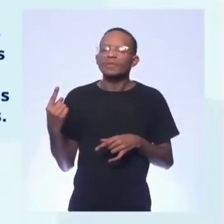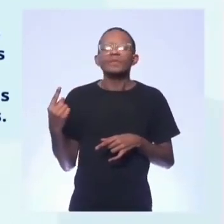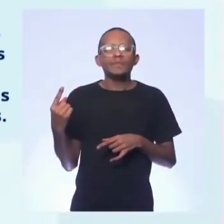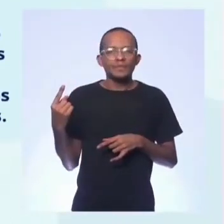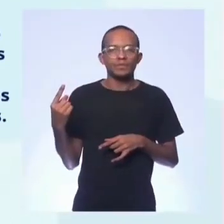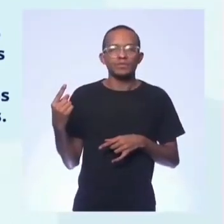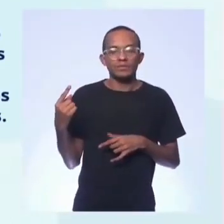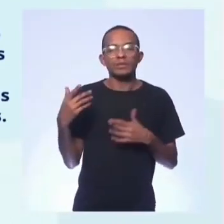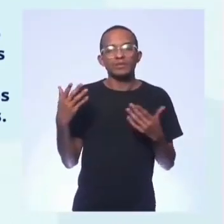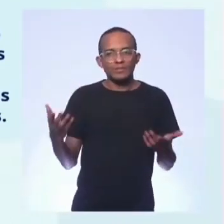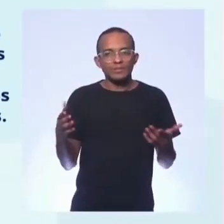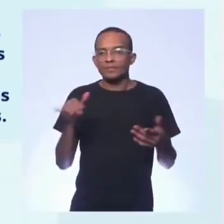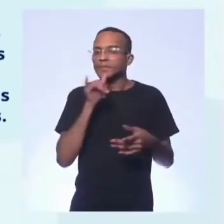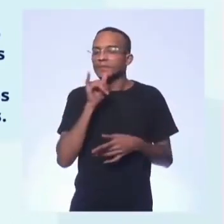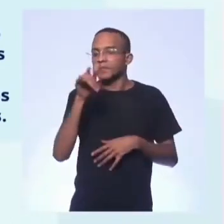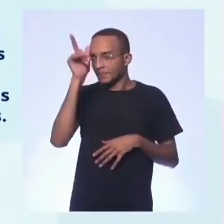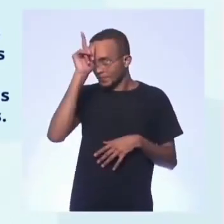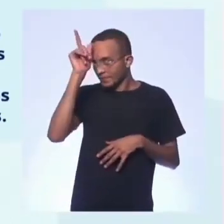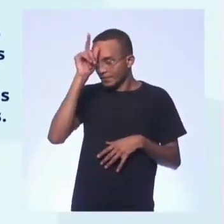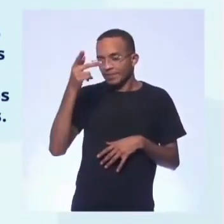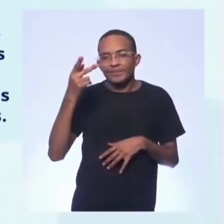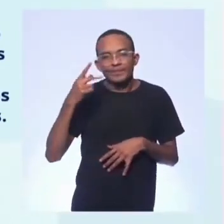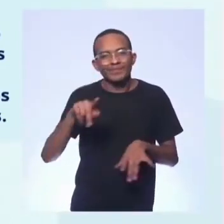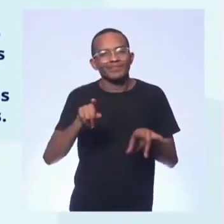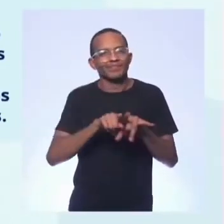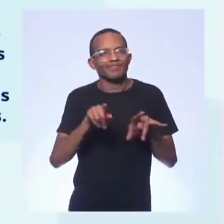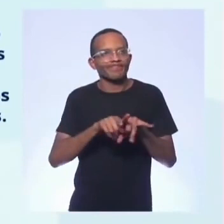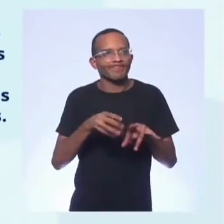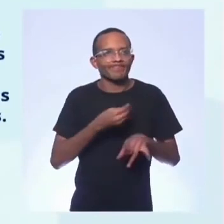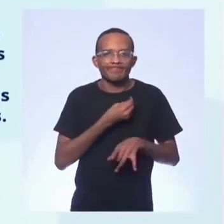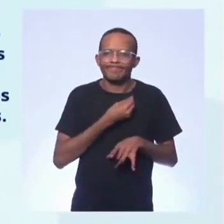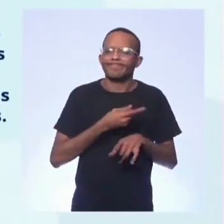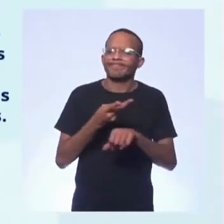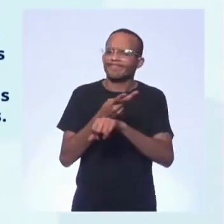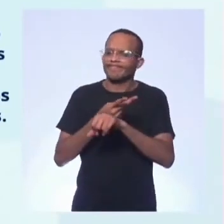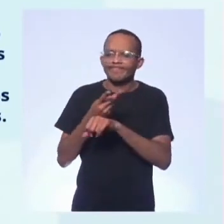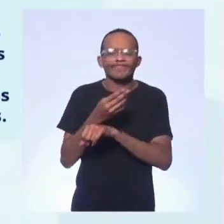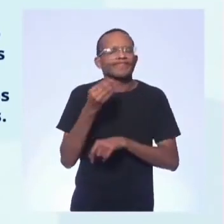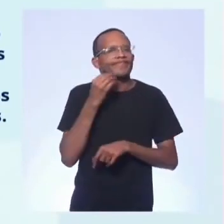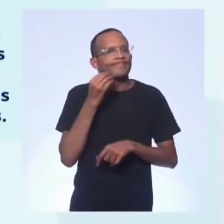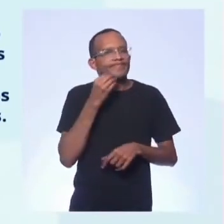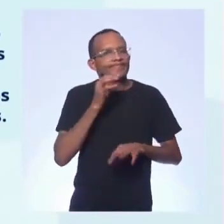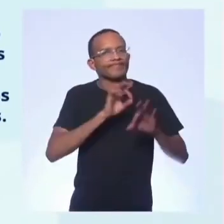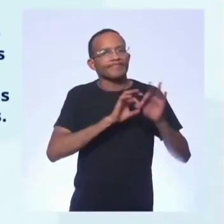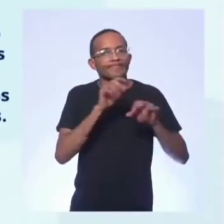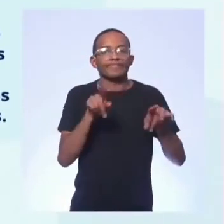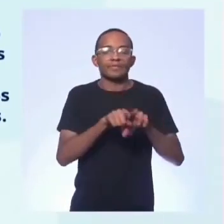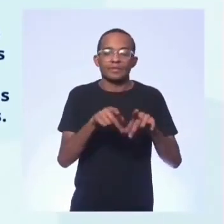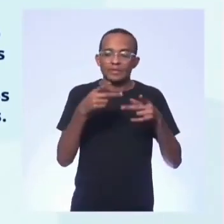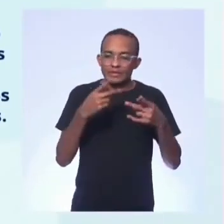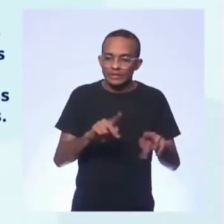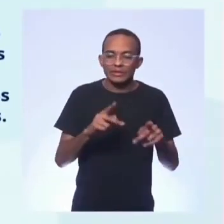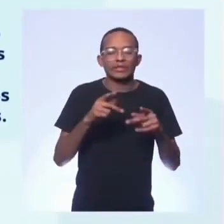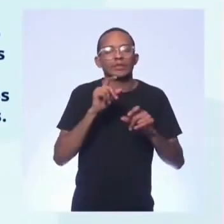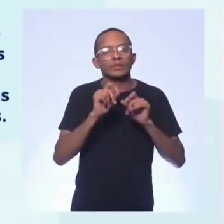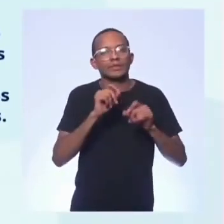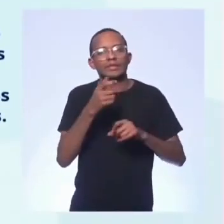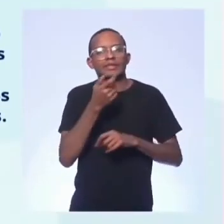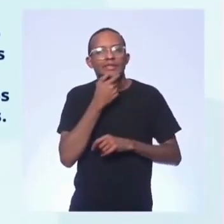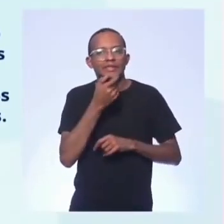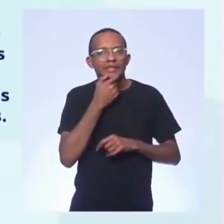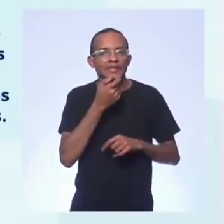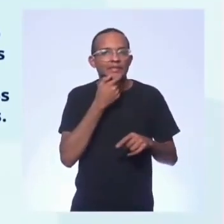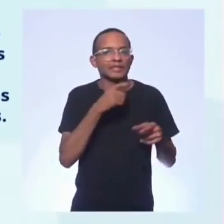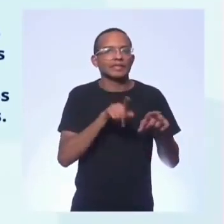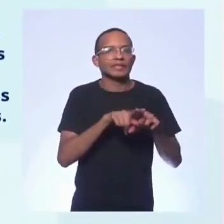1871. Então, a Alemanha, ela está correndo atrás do prejuízo aí, enquanto a